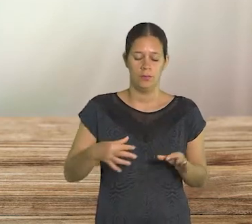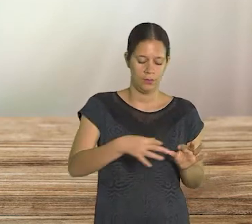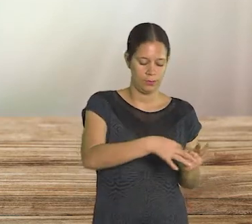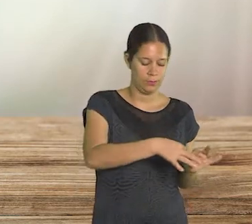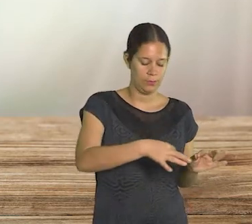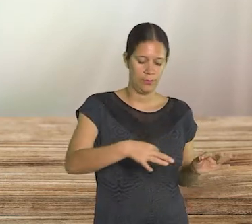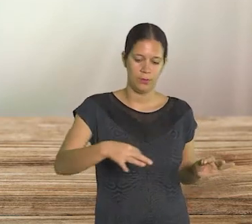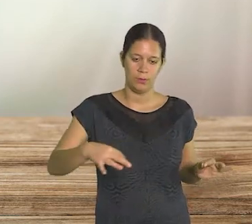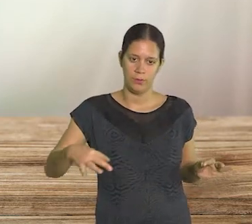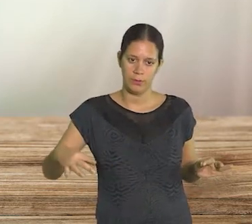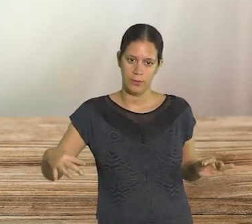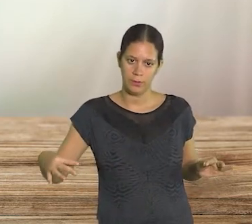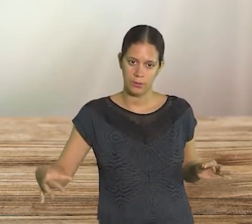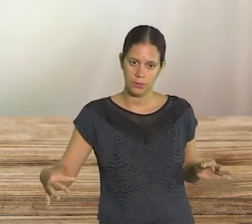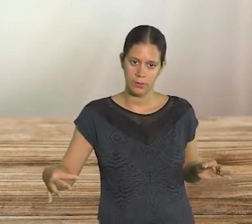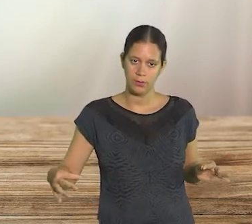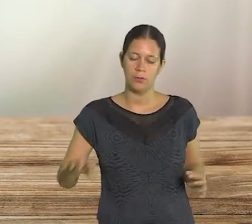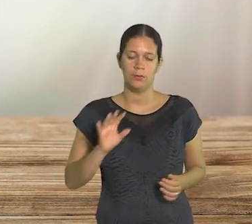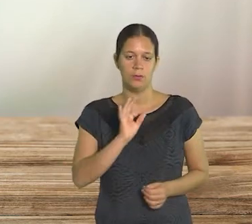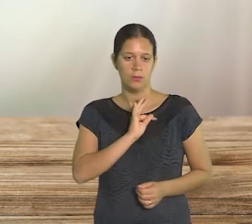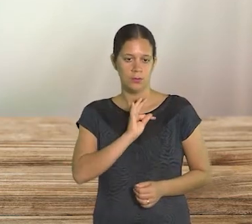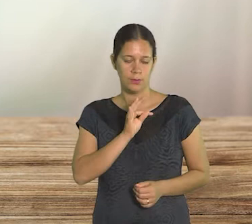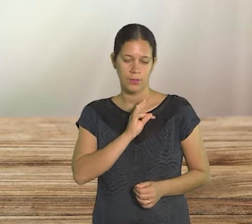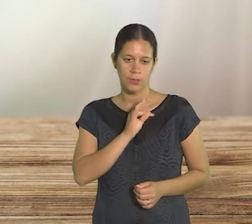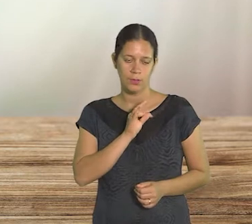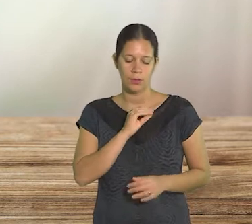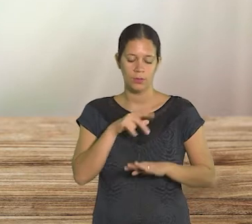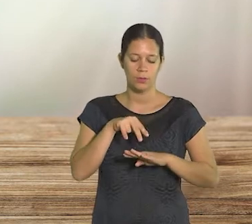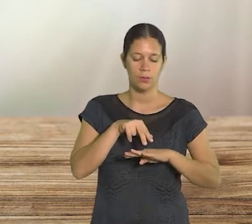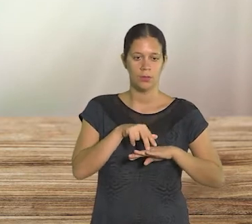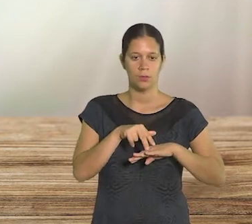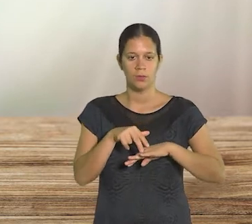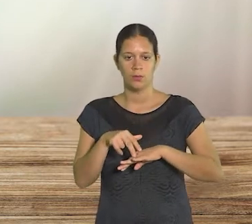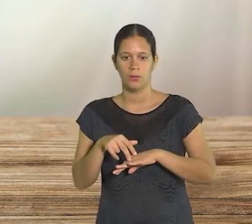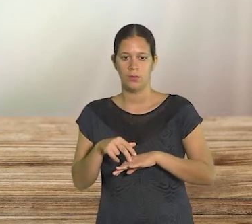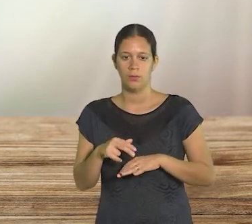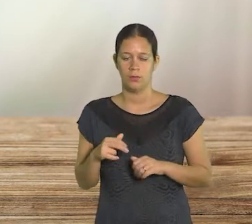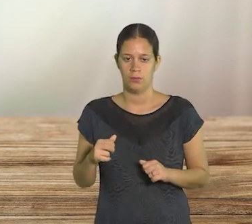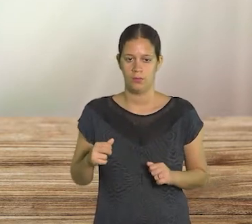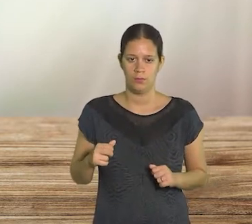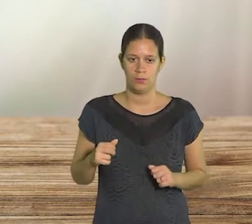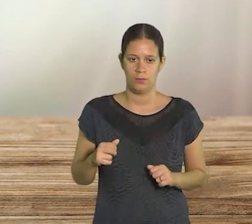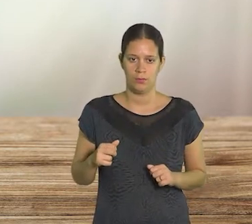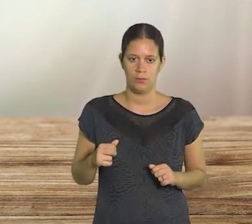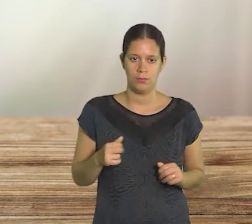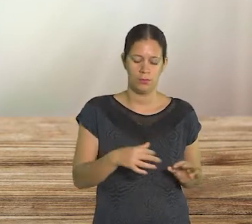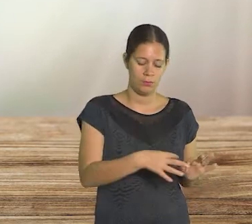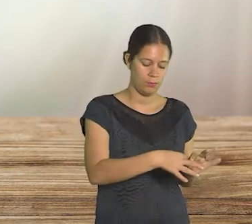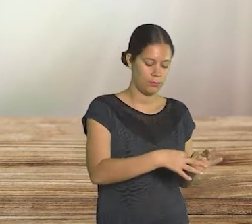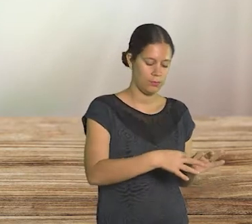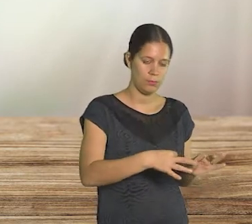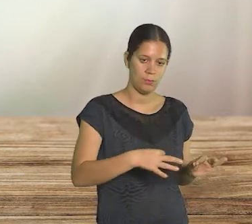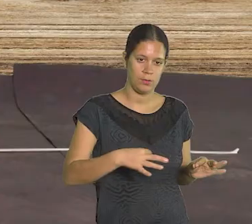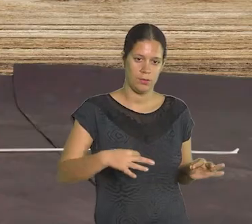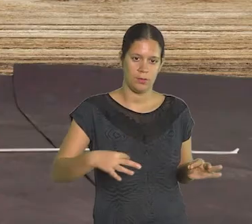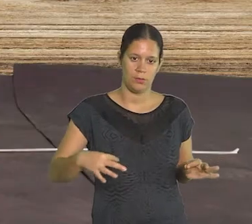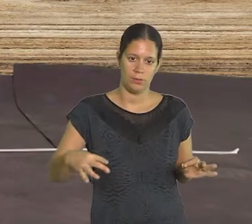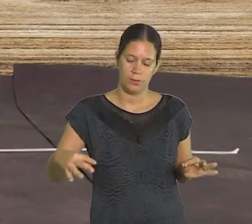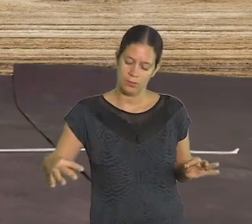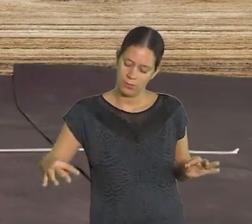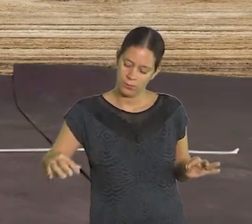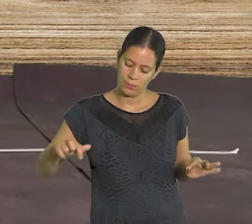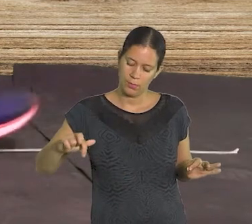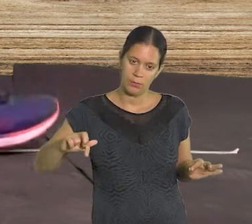vai andar pela fita com algumas técnicas de equilíbrio do slackline. Então, o andar na fita